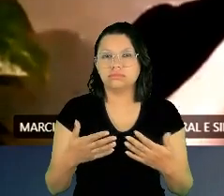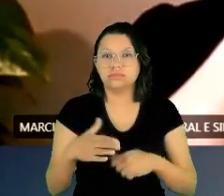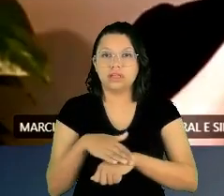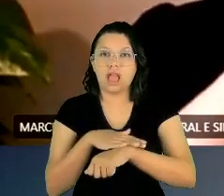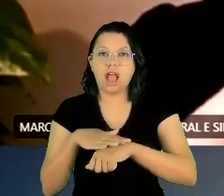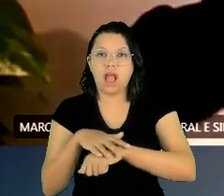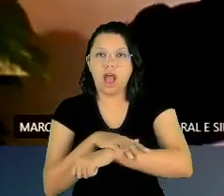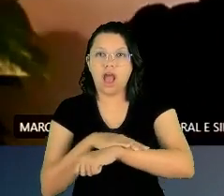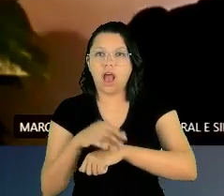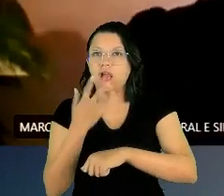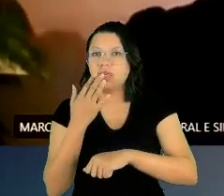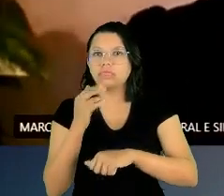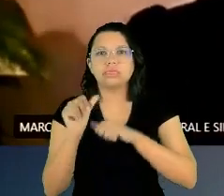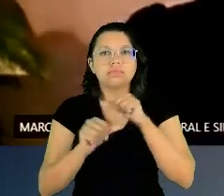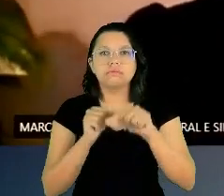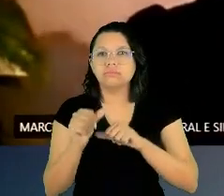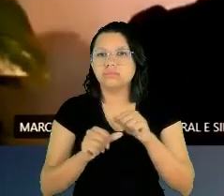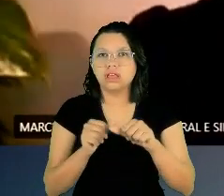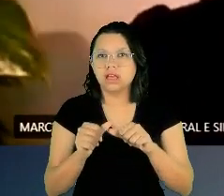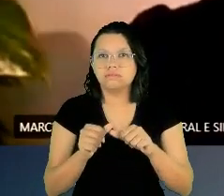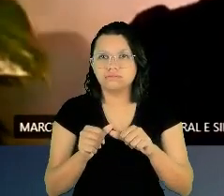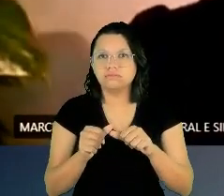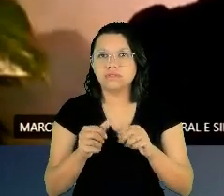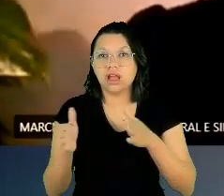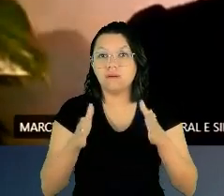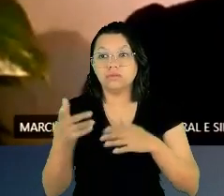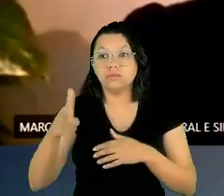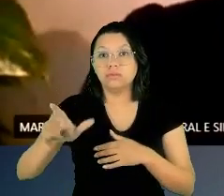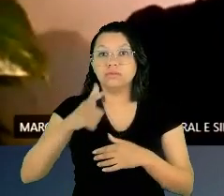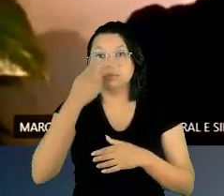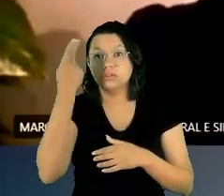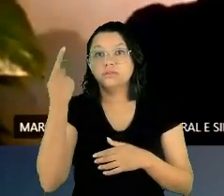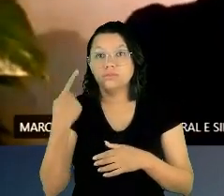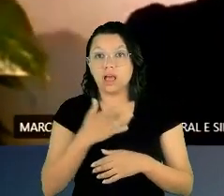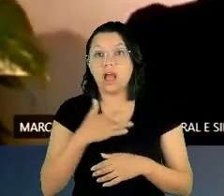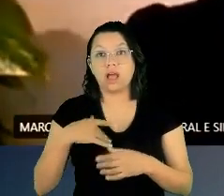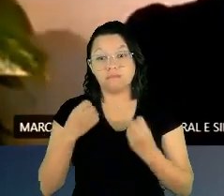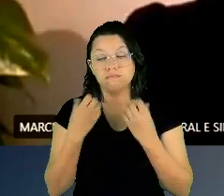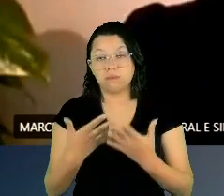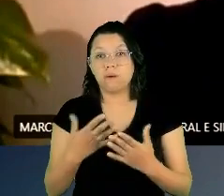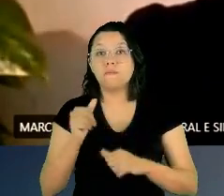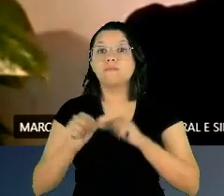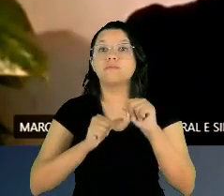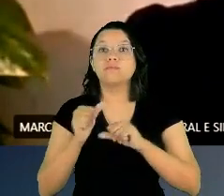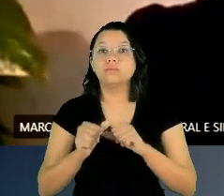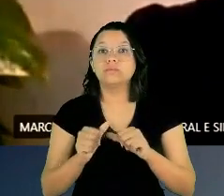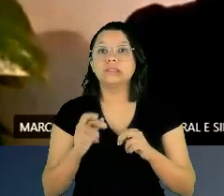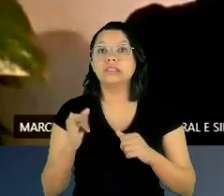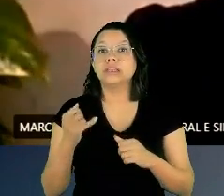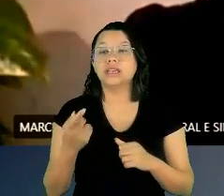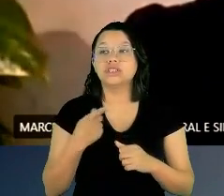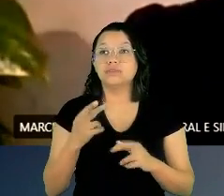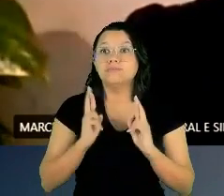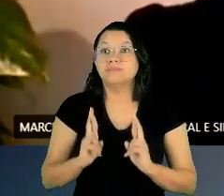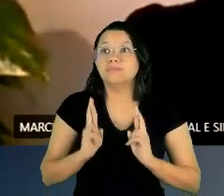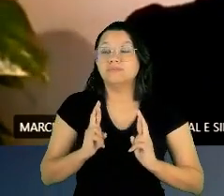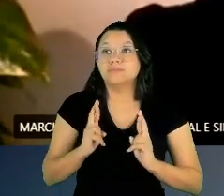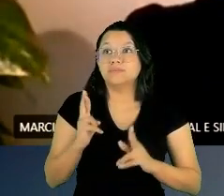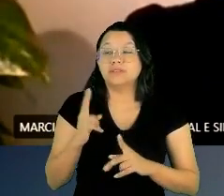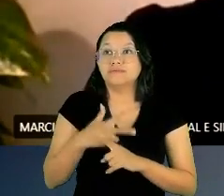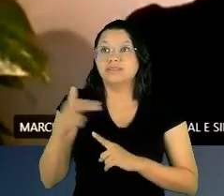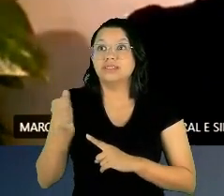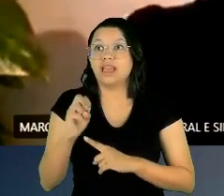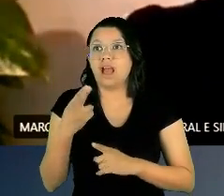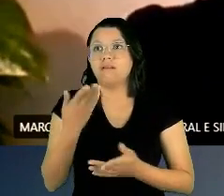da pele, né? A gente põe 2 eletrodos no dedo, não mudava, enquanto nas pessoas saudáveis muda. A gente tem uma expectativa de ganhar ou